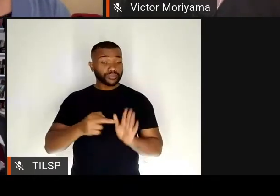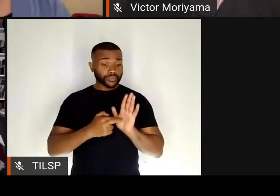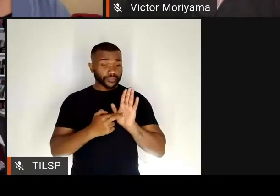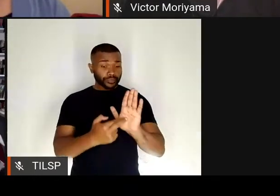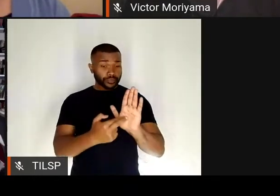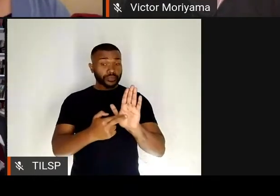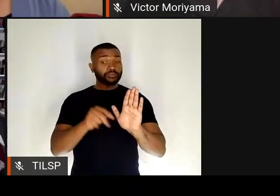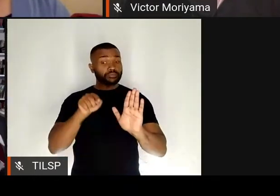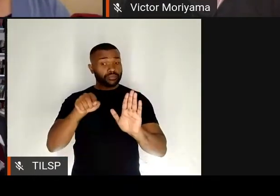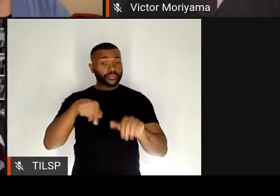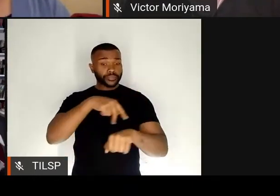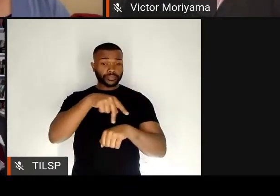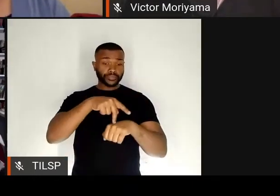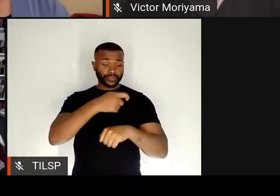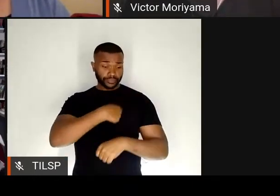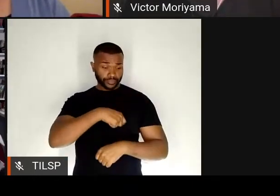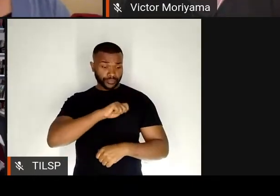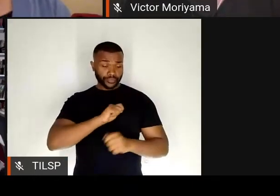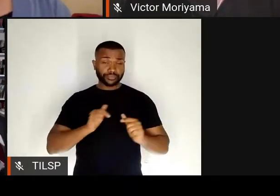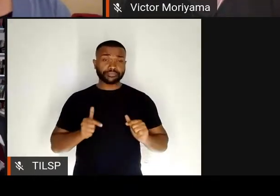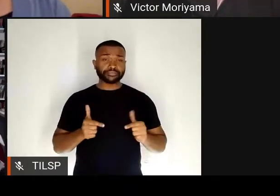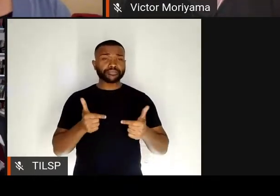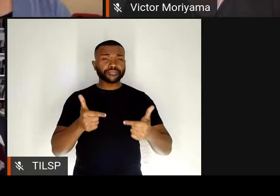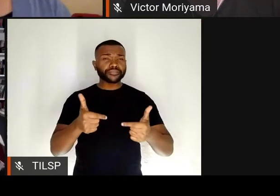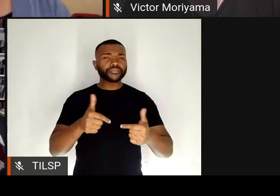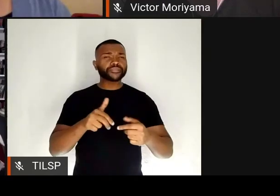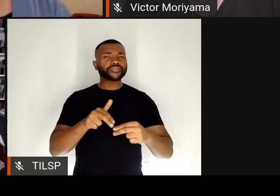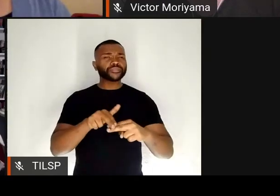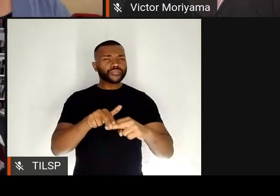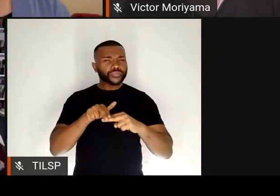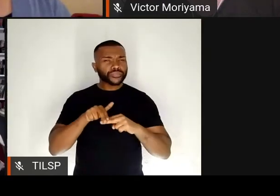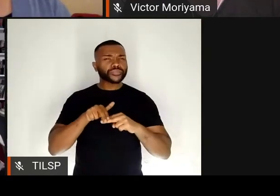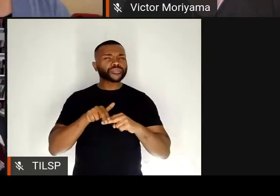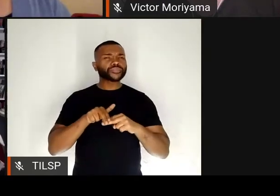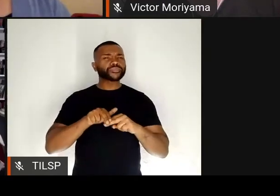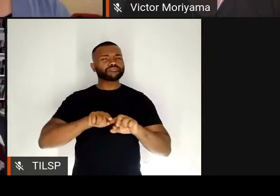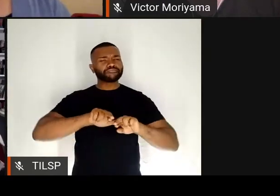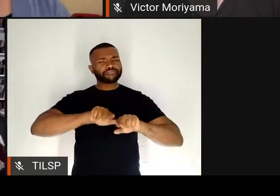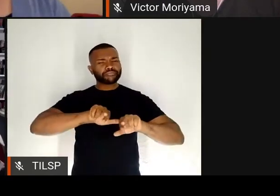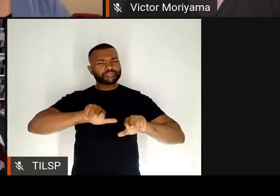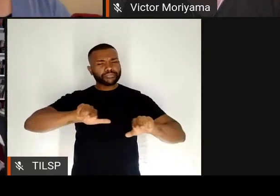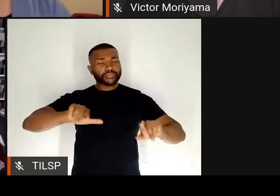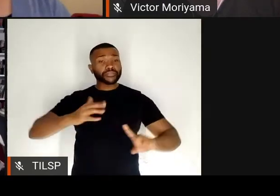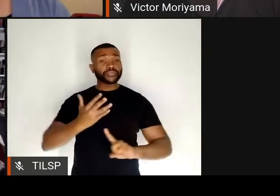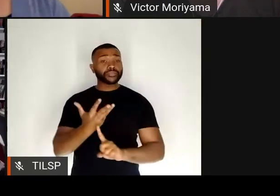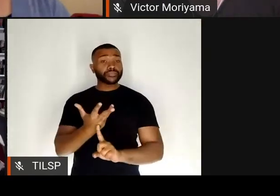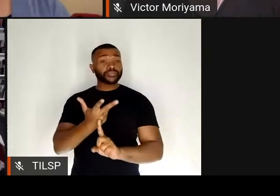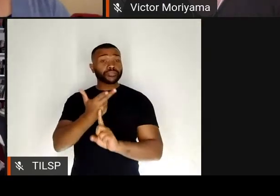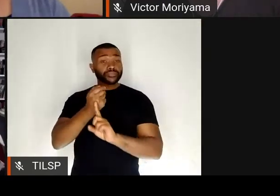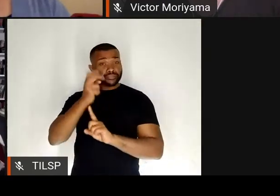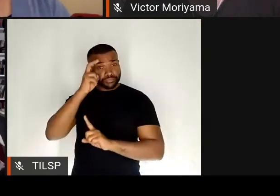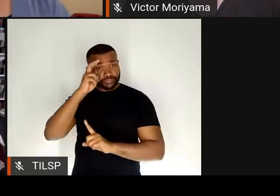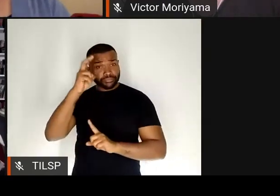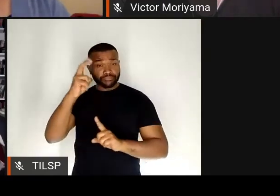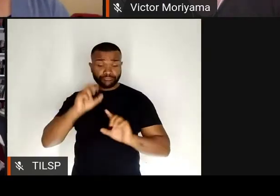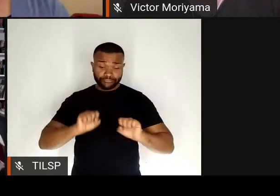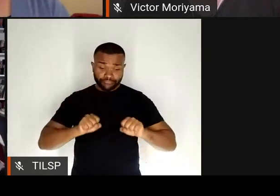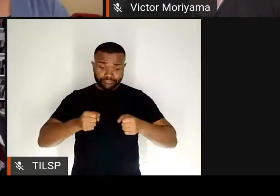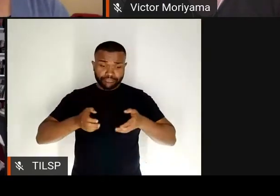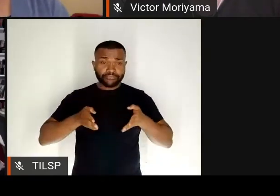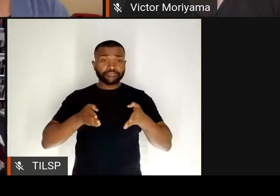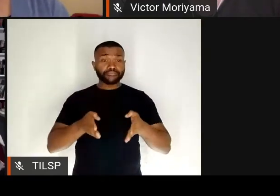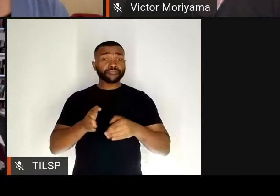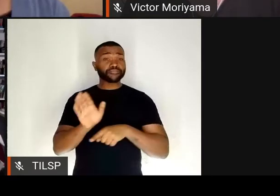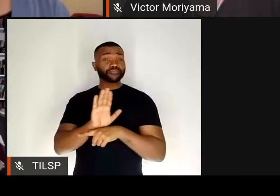guerra, realizadas por diversos outros artistas intelectuais engajados, como, por exemplo, o cineasta